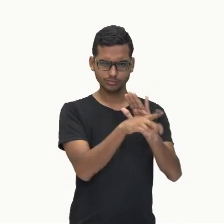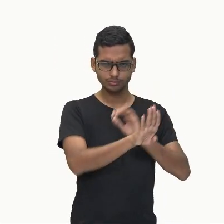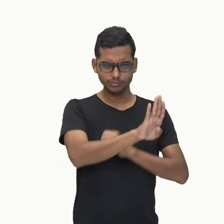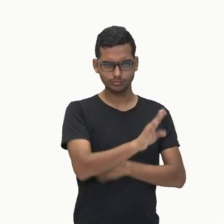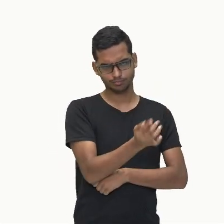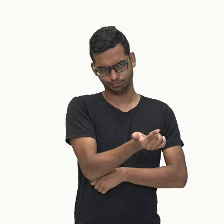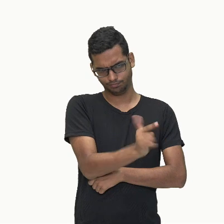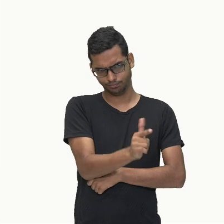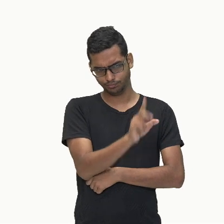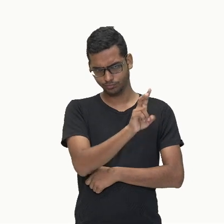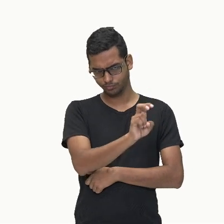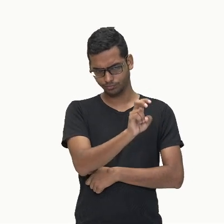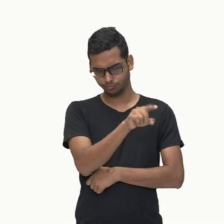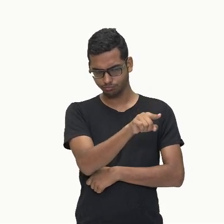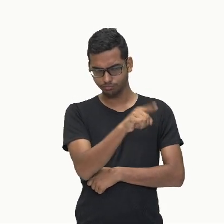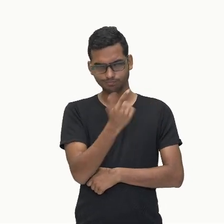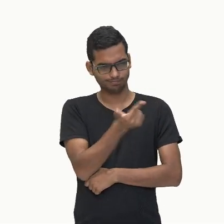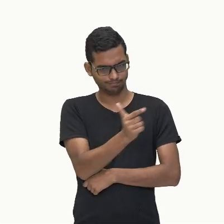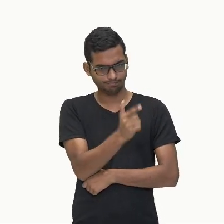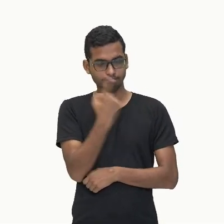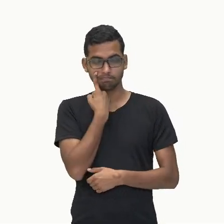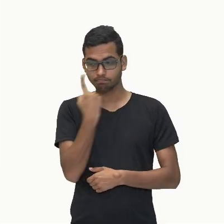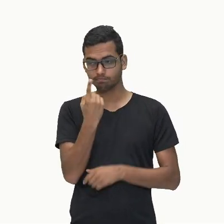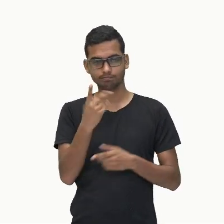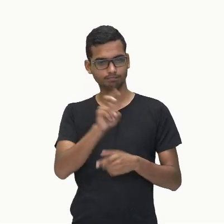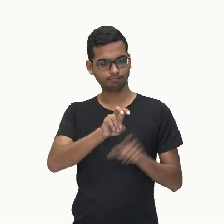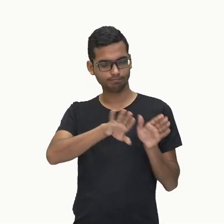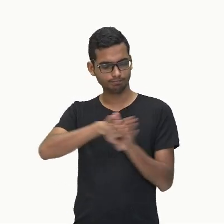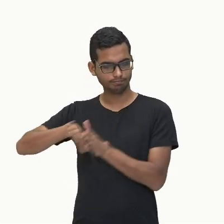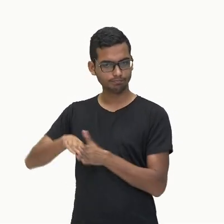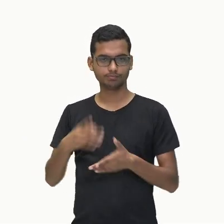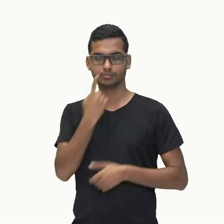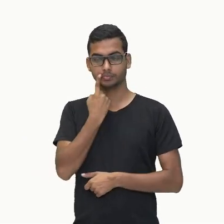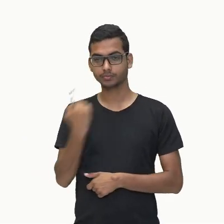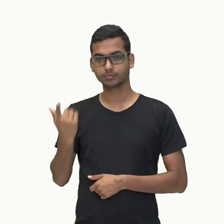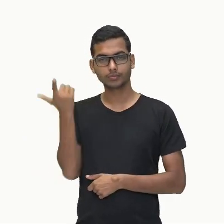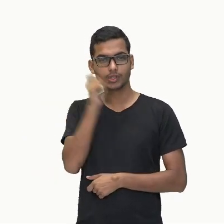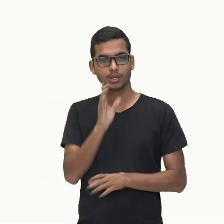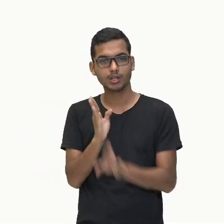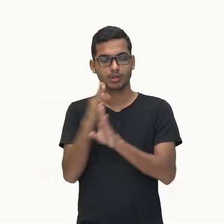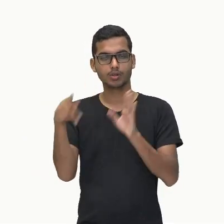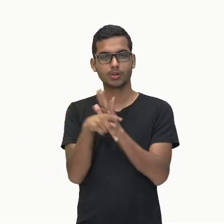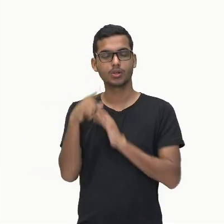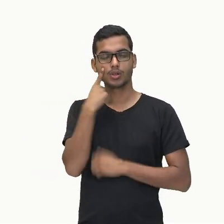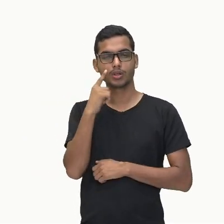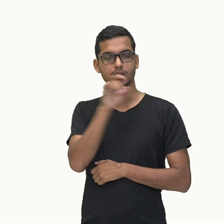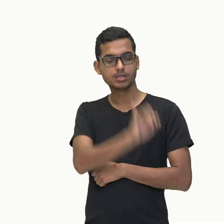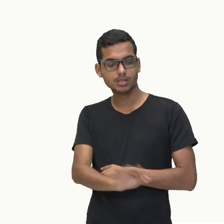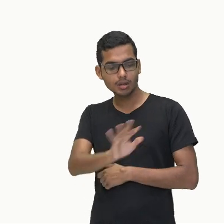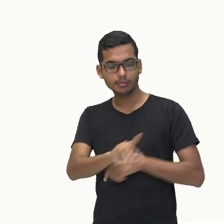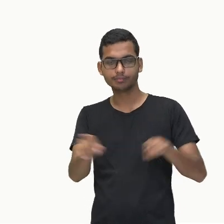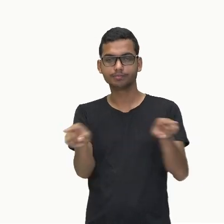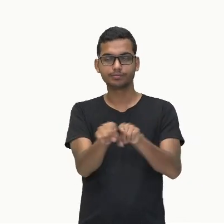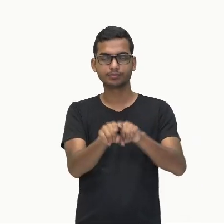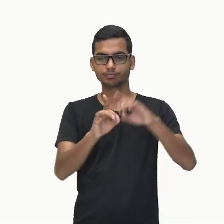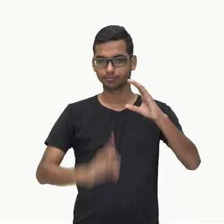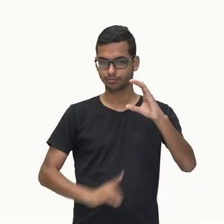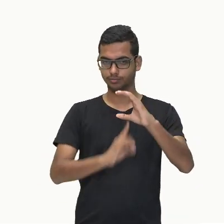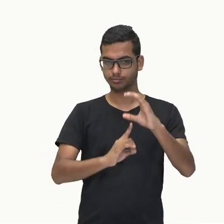tem agora? A gente consegue determinar o domínio e a imagem dessa relação.